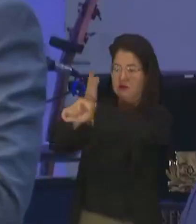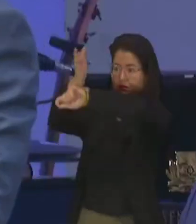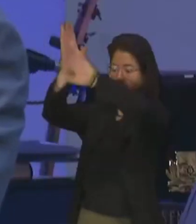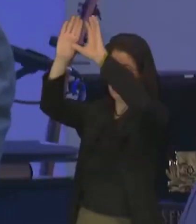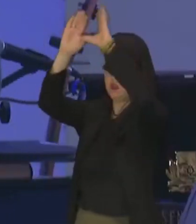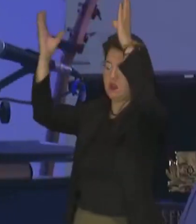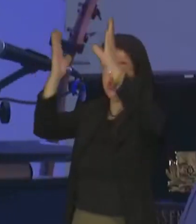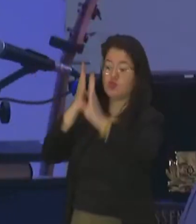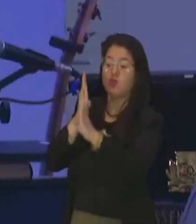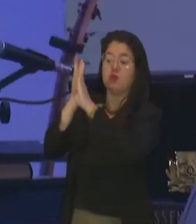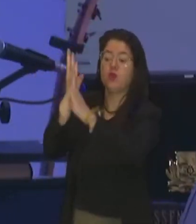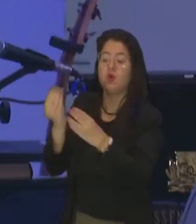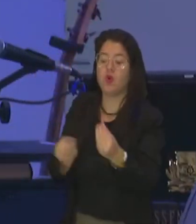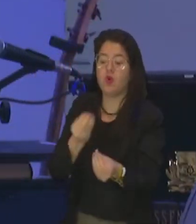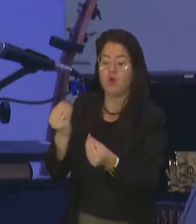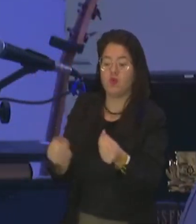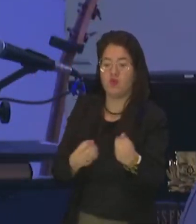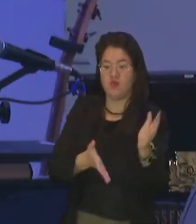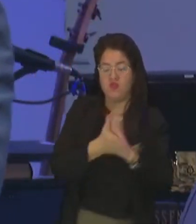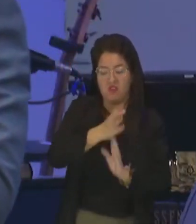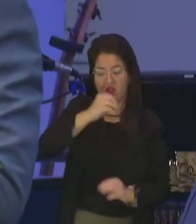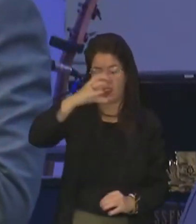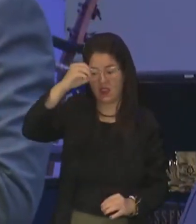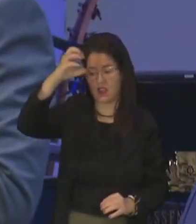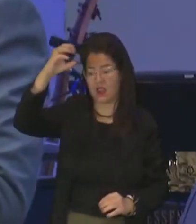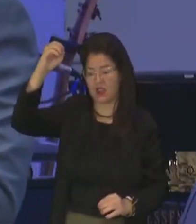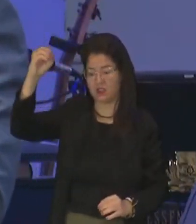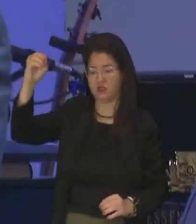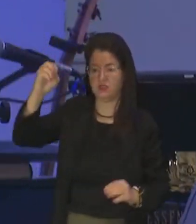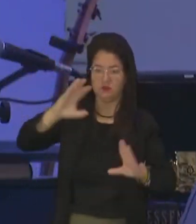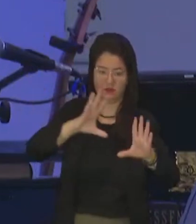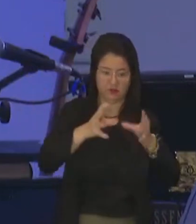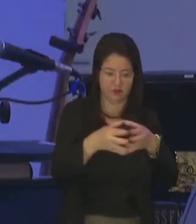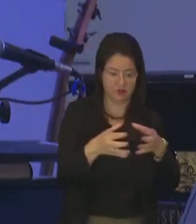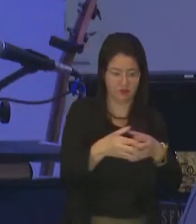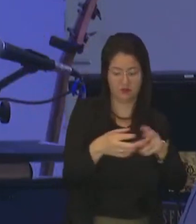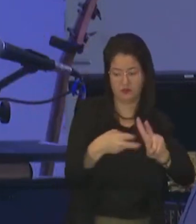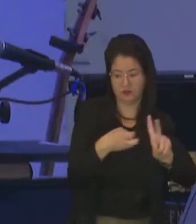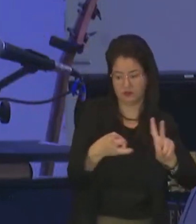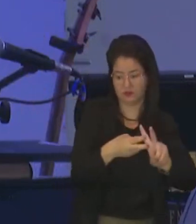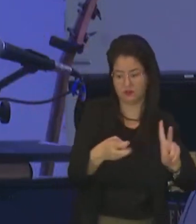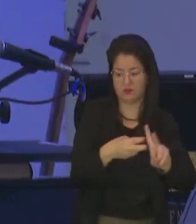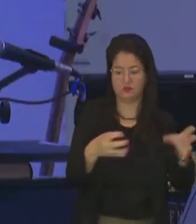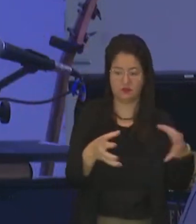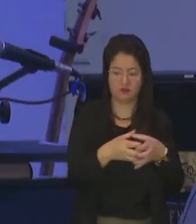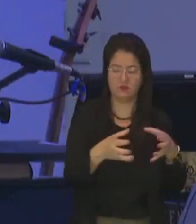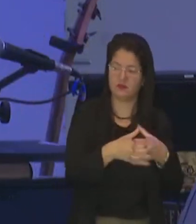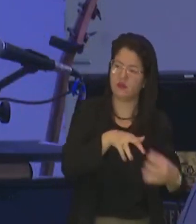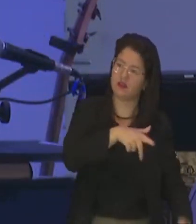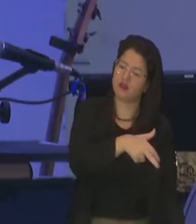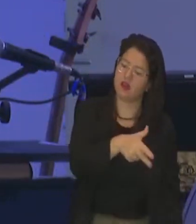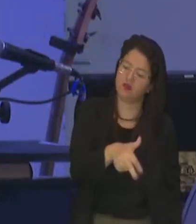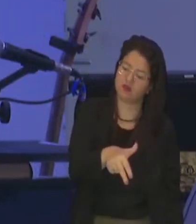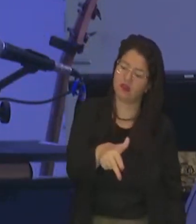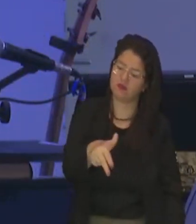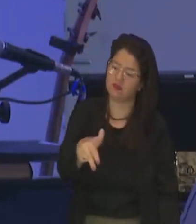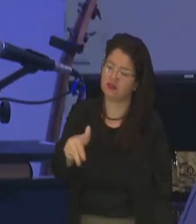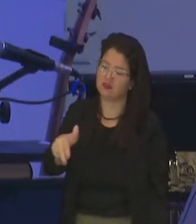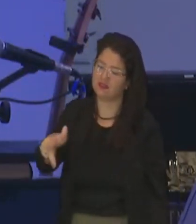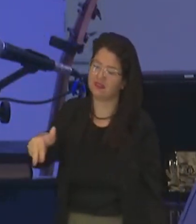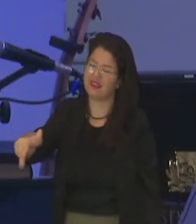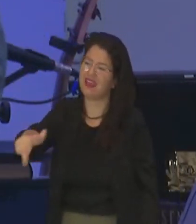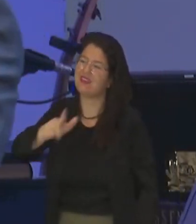um jeito de chegar lá. Eles faziam caravanas e saíam da aldeia, nesse grupo, andavam até